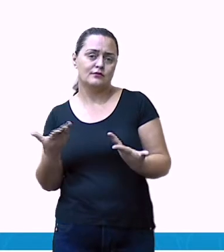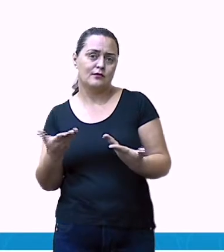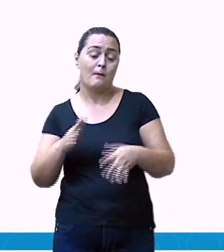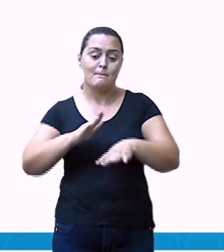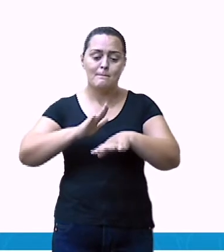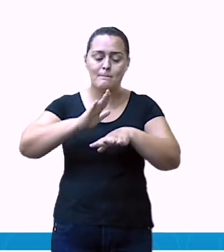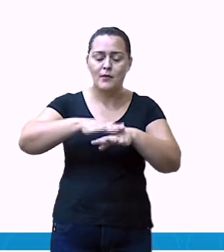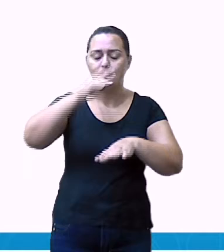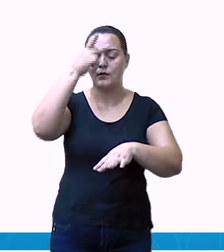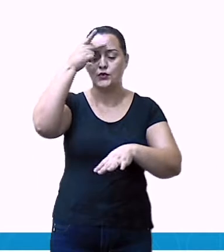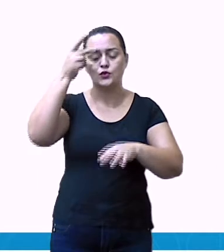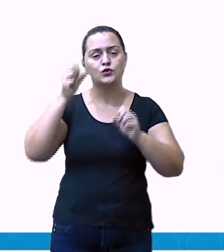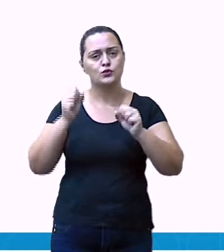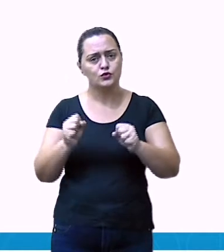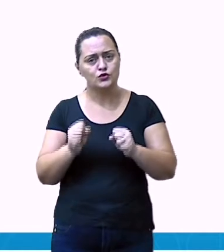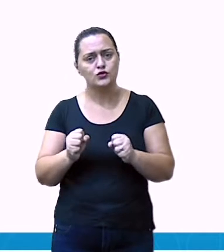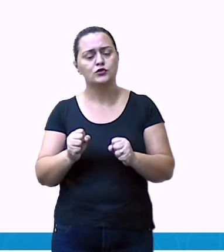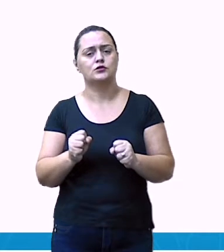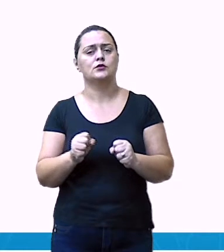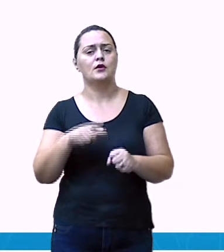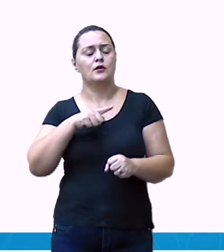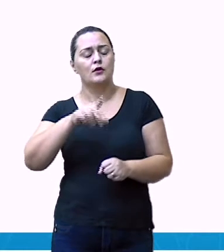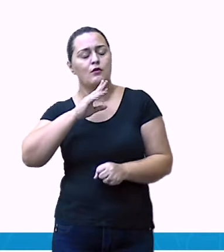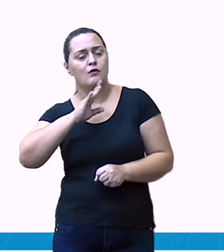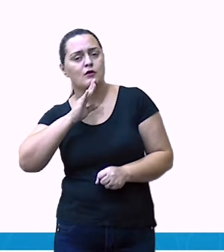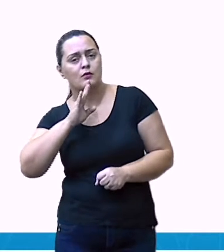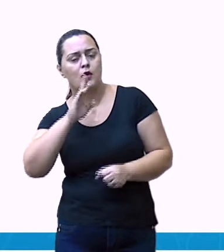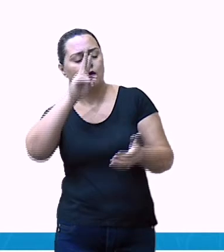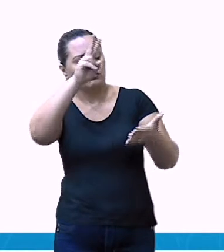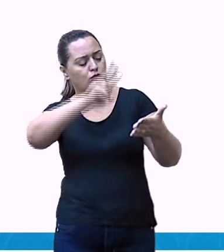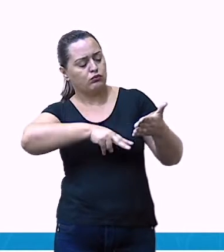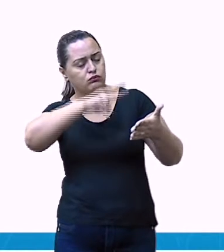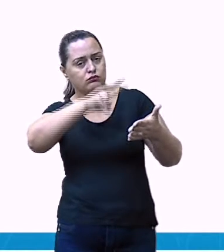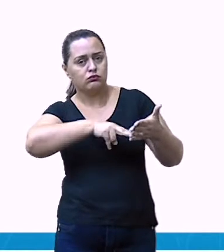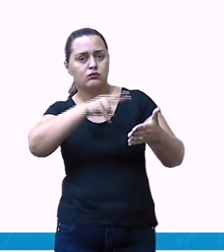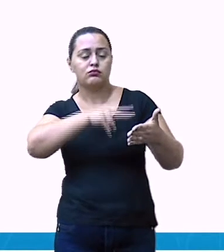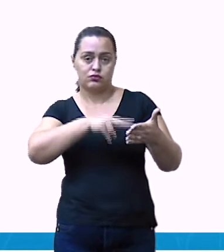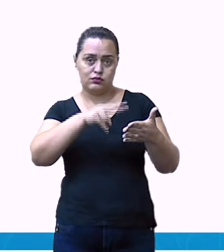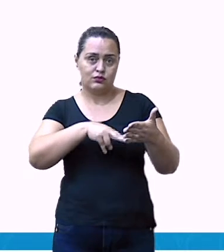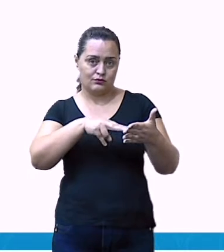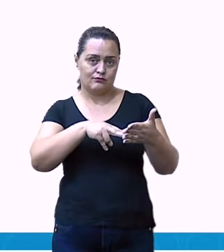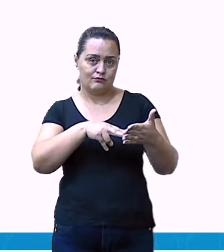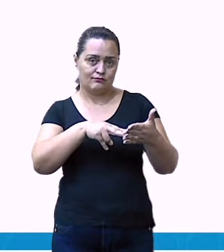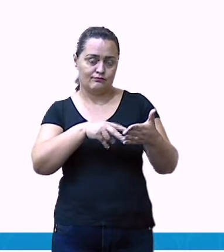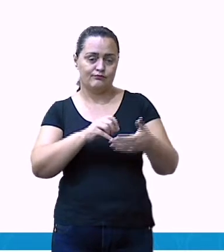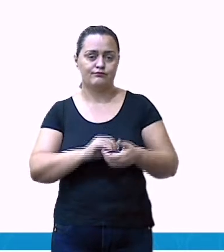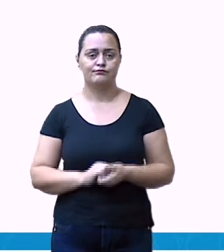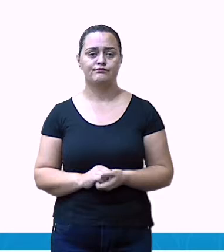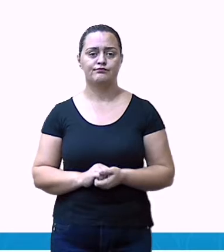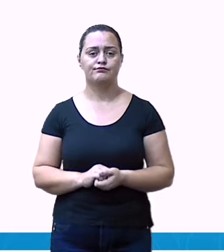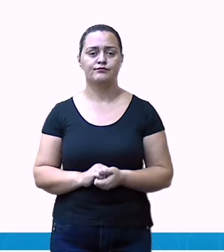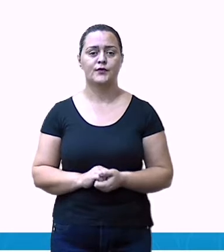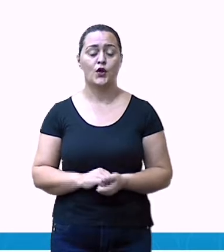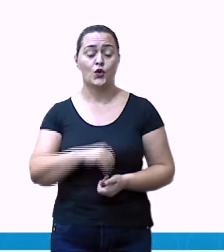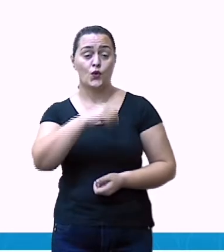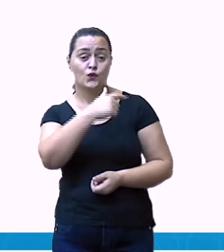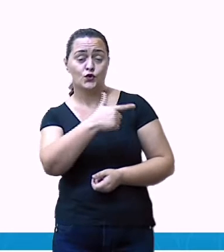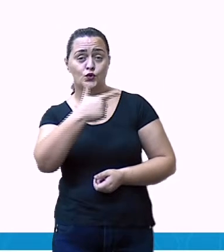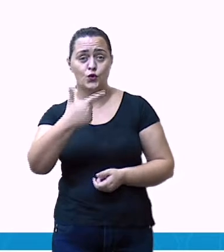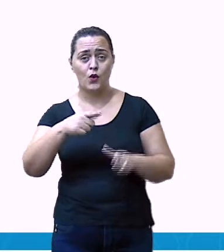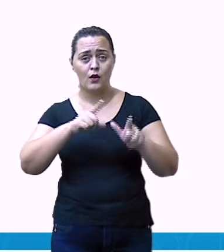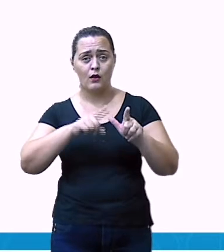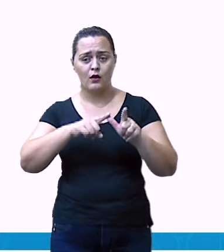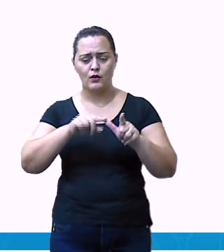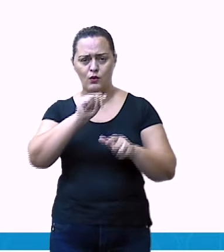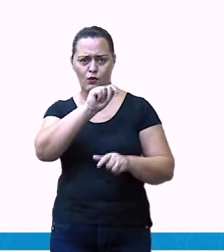acesso à informação e ao conhecimento, antes reservados a poucas pessoas. As 22 letras do alfabeto fenício